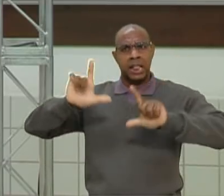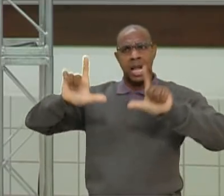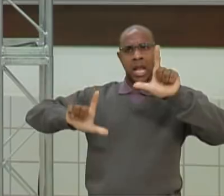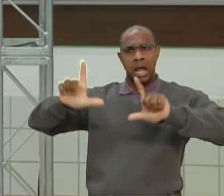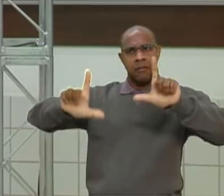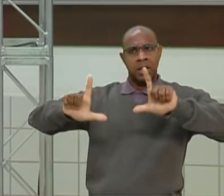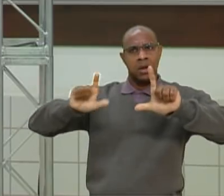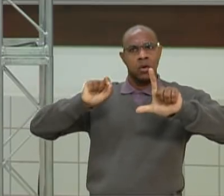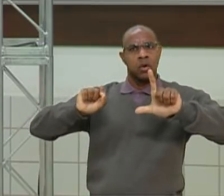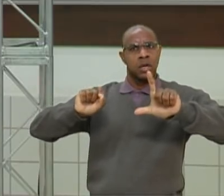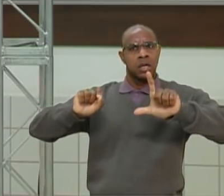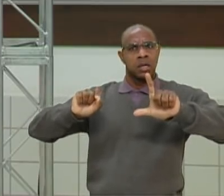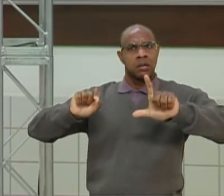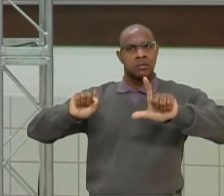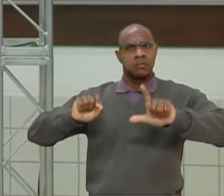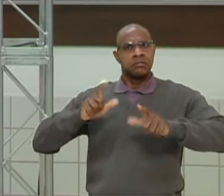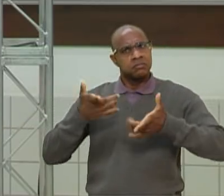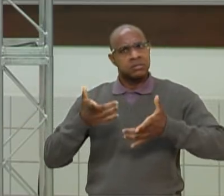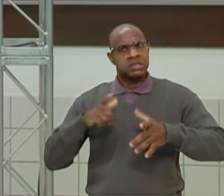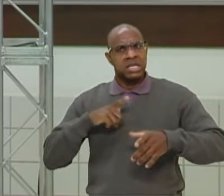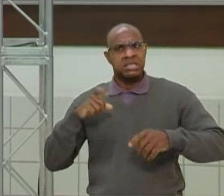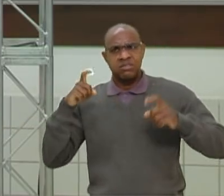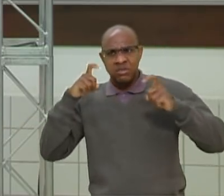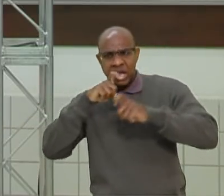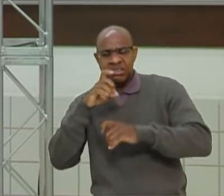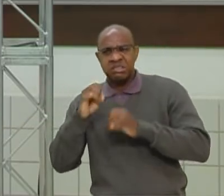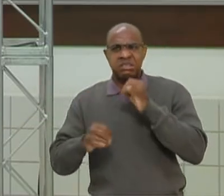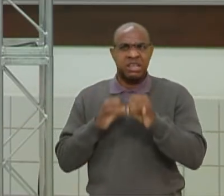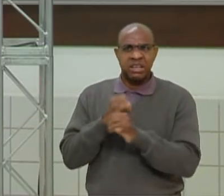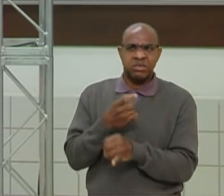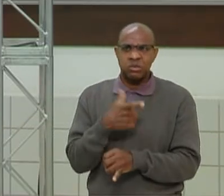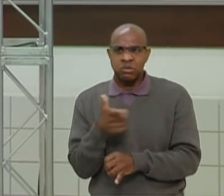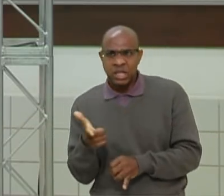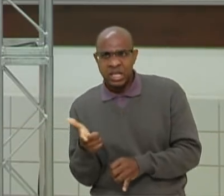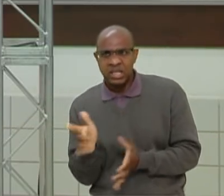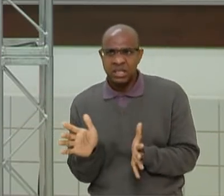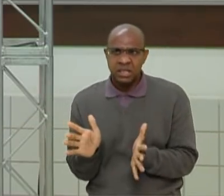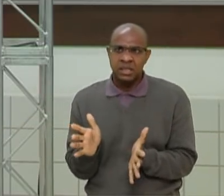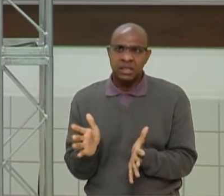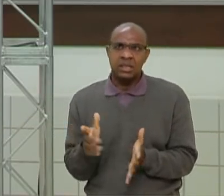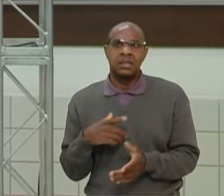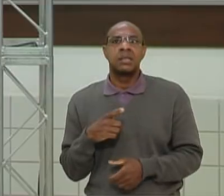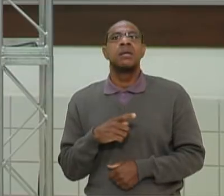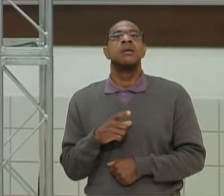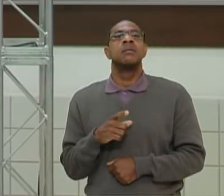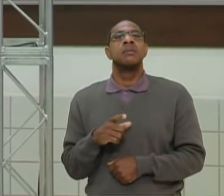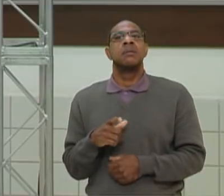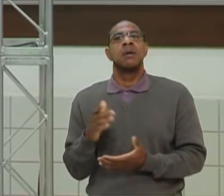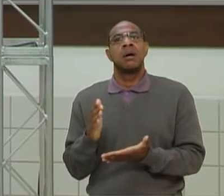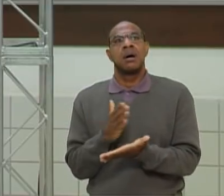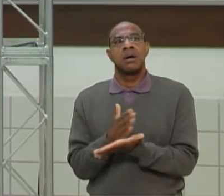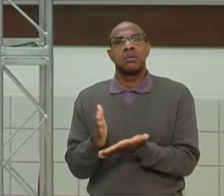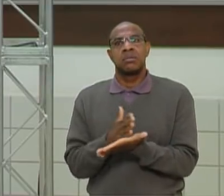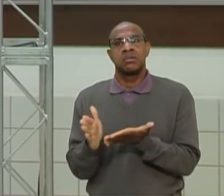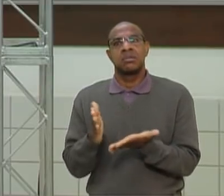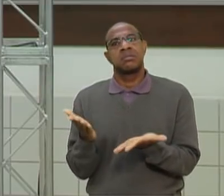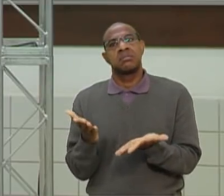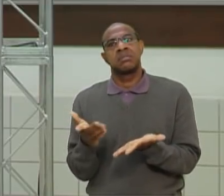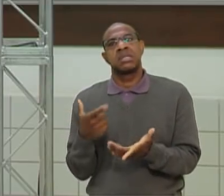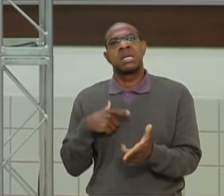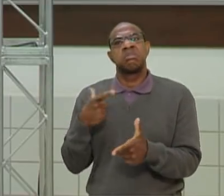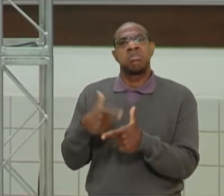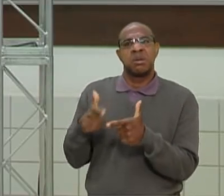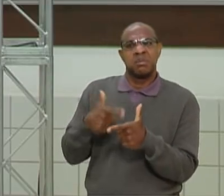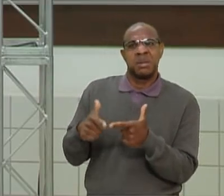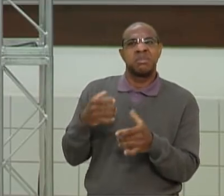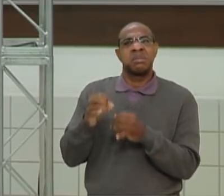vai pegar, que tem alguma dificuldade de internet, apesar de nós estarmos nesse mundo tecnológico, tem alguns locais que estão com vários problemas